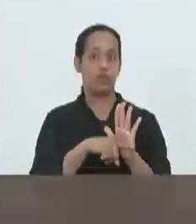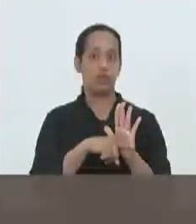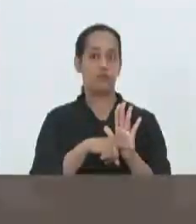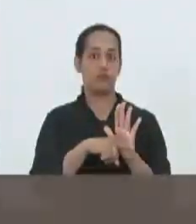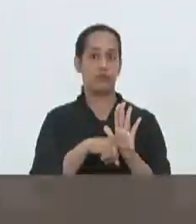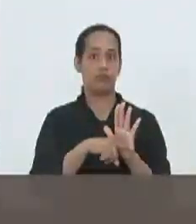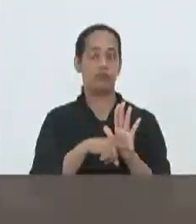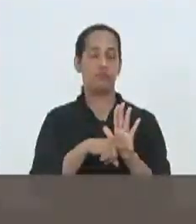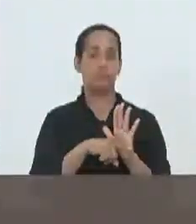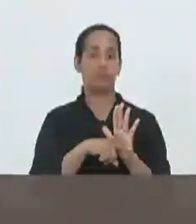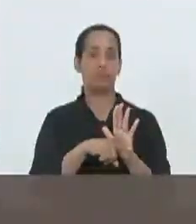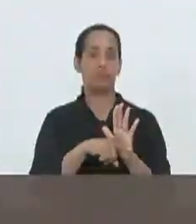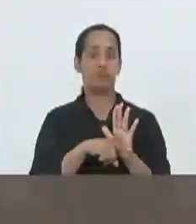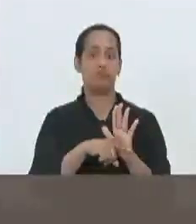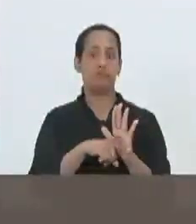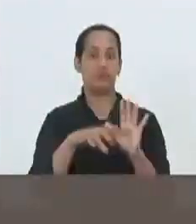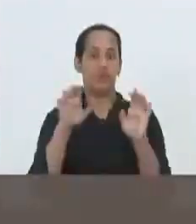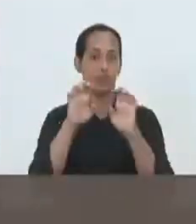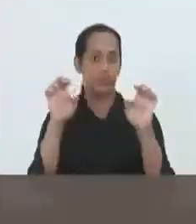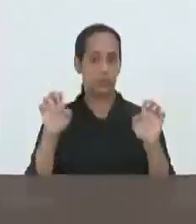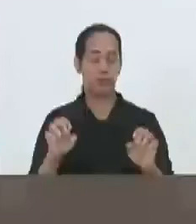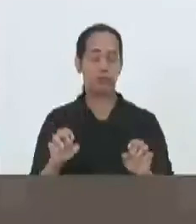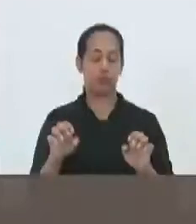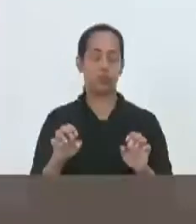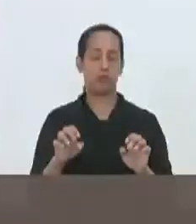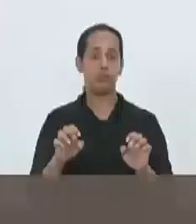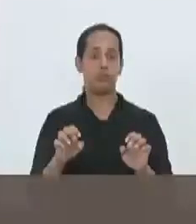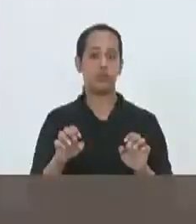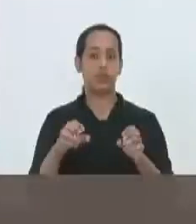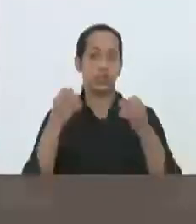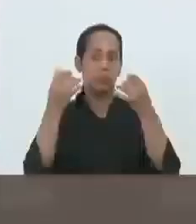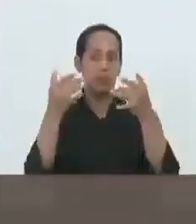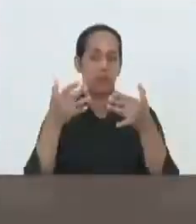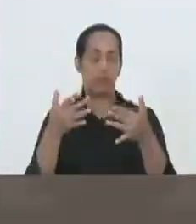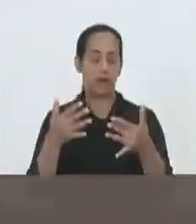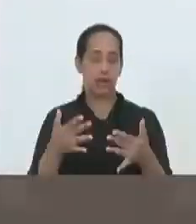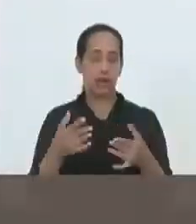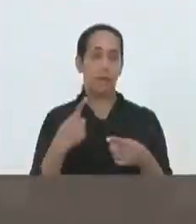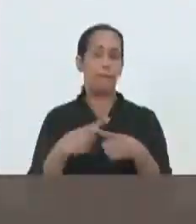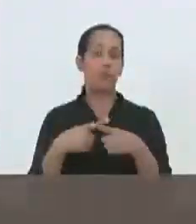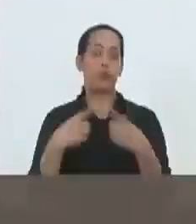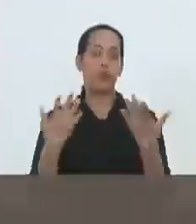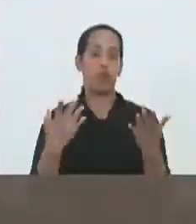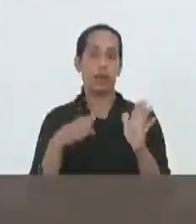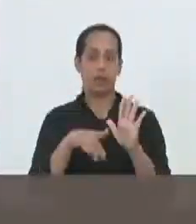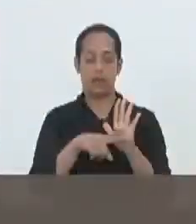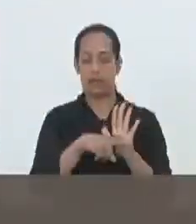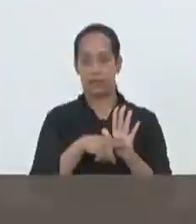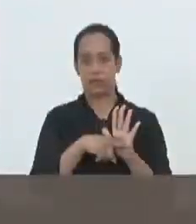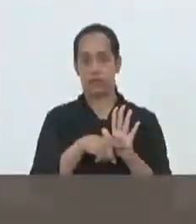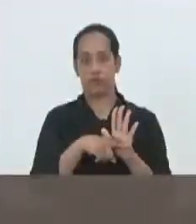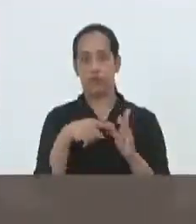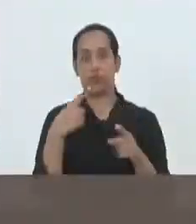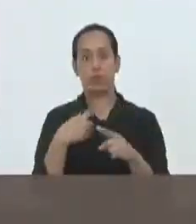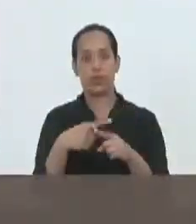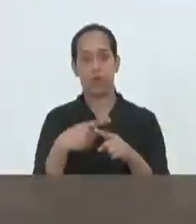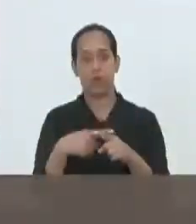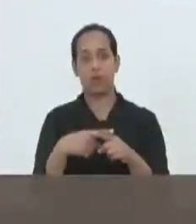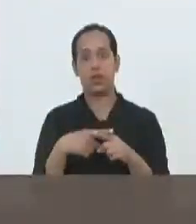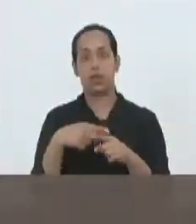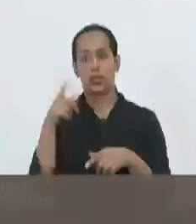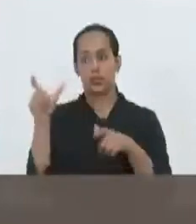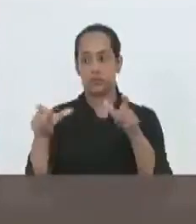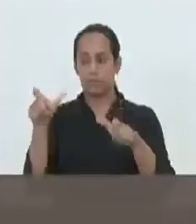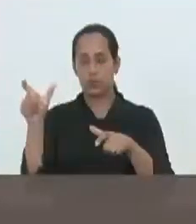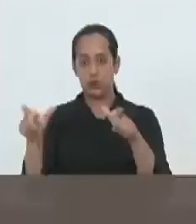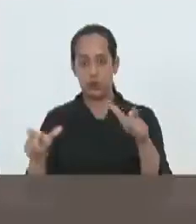estrutura para justificar o por ele é negativo ele é negativo porque naturalmente as pessoas foram se aposentando di ele deixou de receber